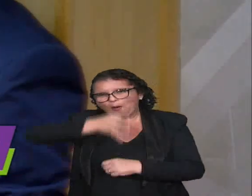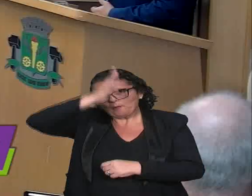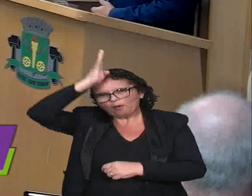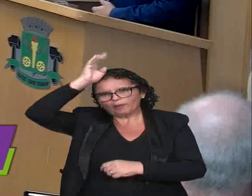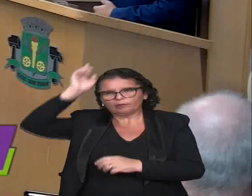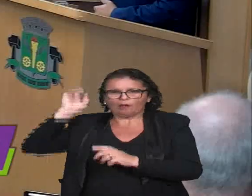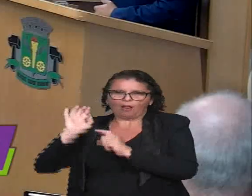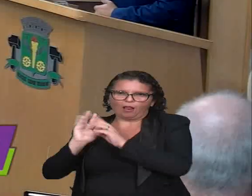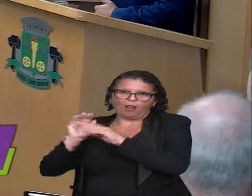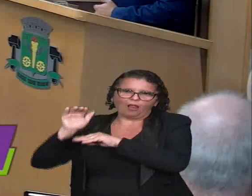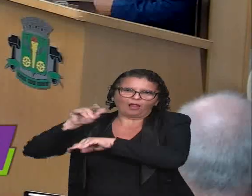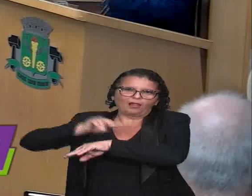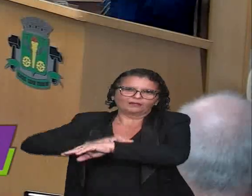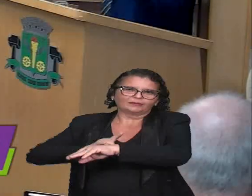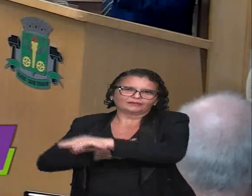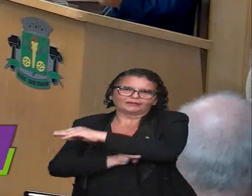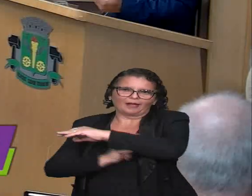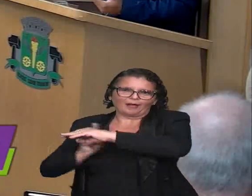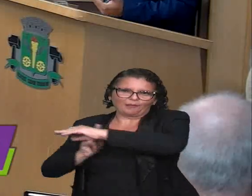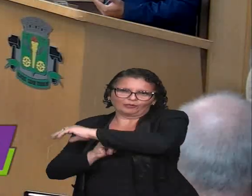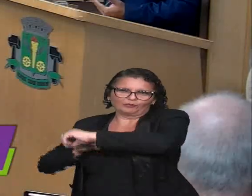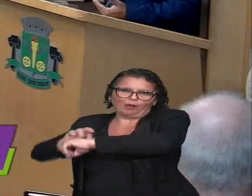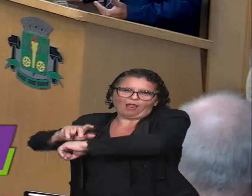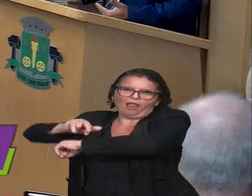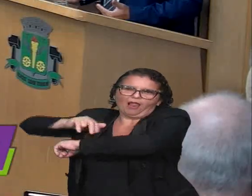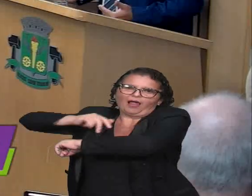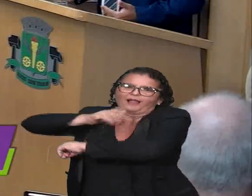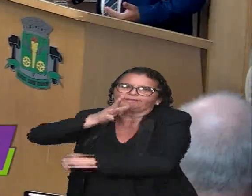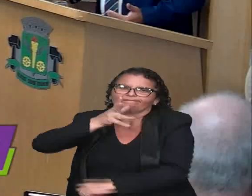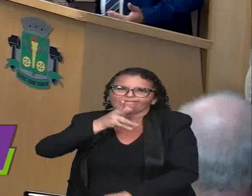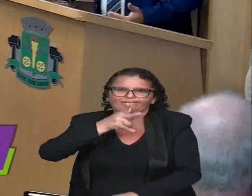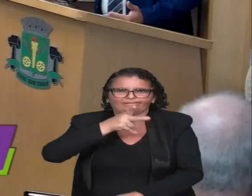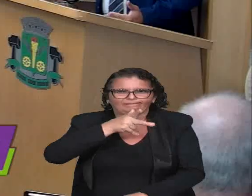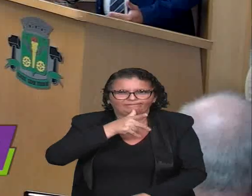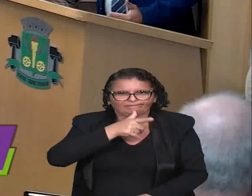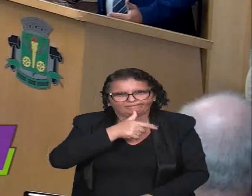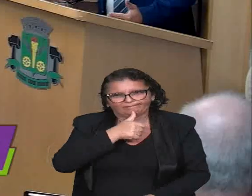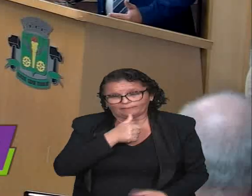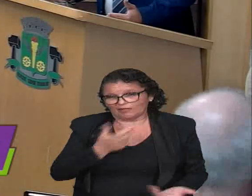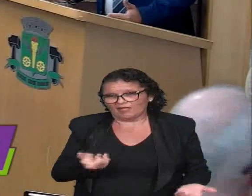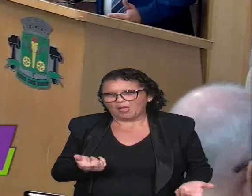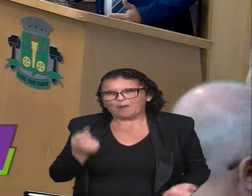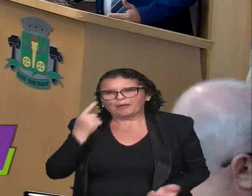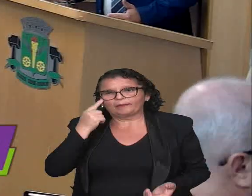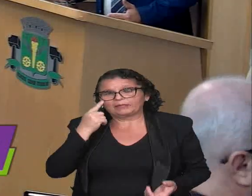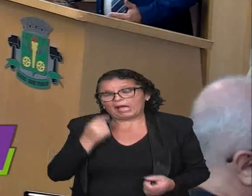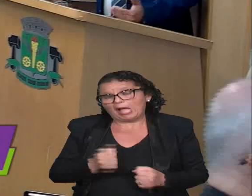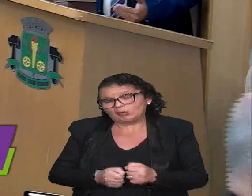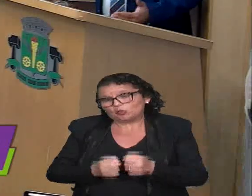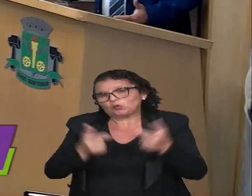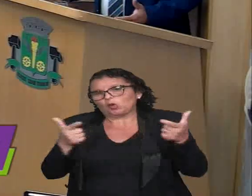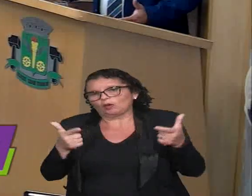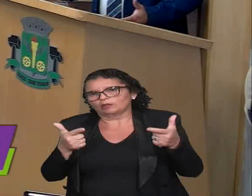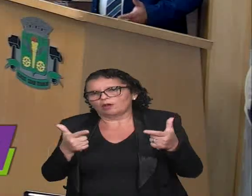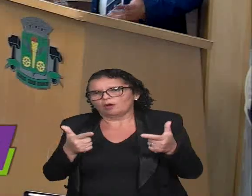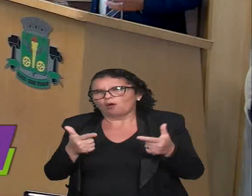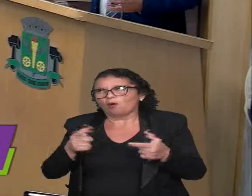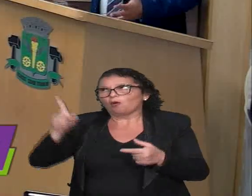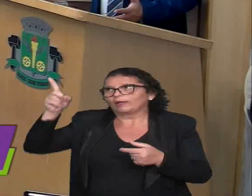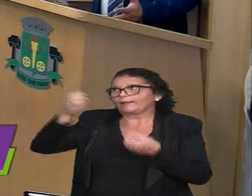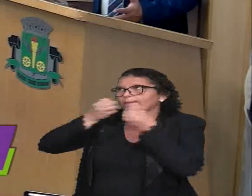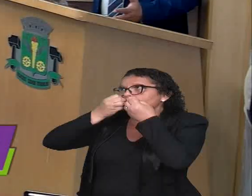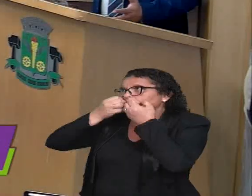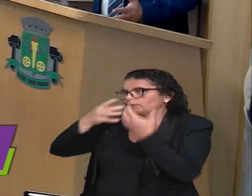essas viaturas terem de atravessar ficaria muito complicado a gente não pode contar só com a sorte ou com a bondade de Deus tem que ter